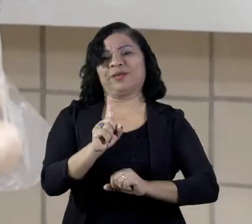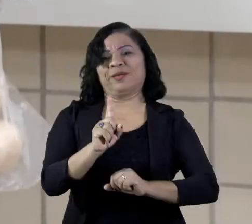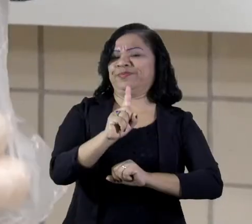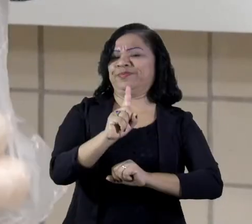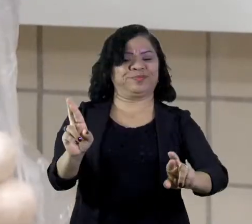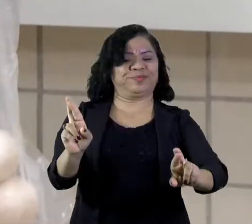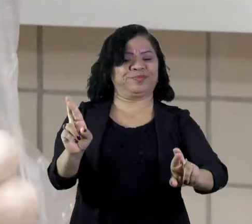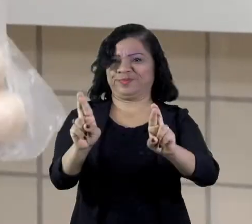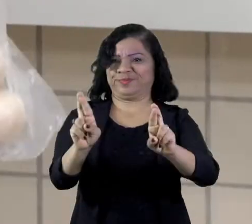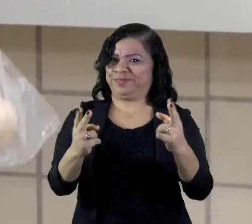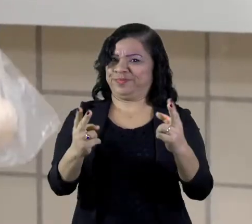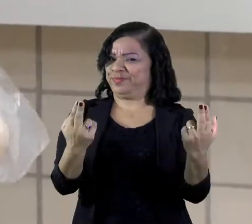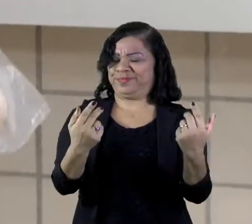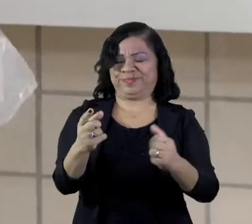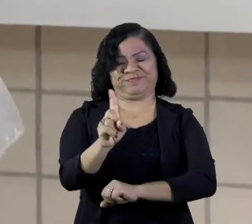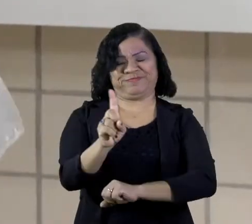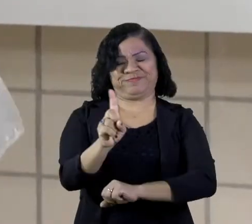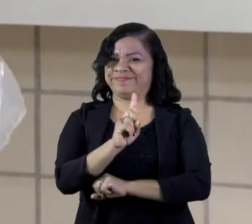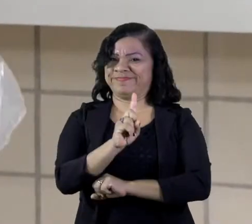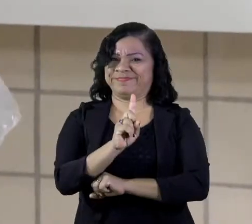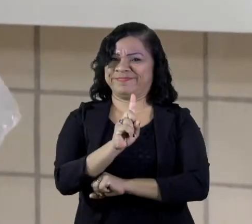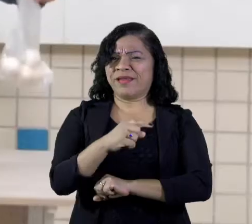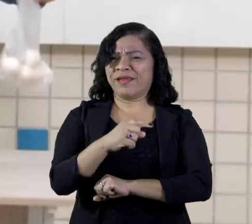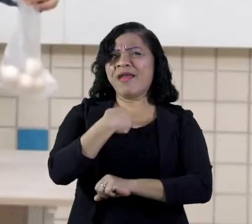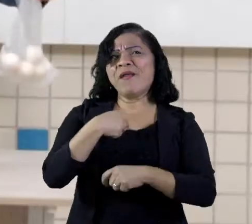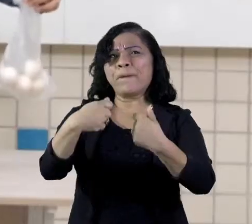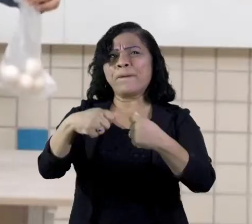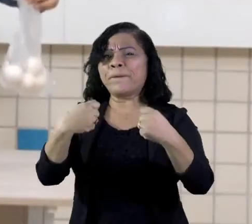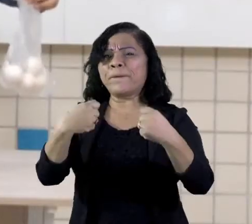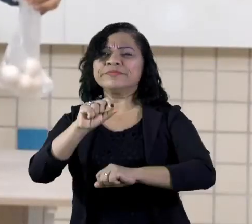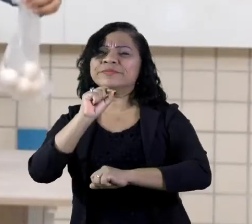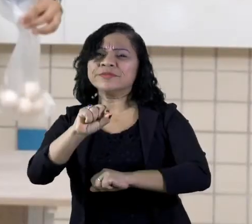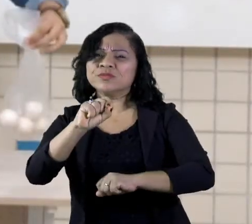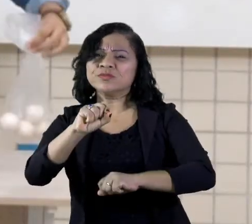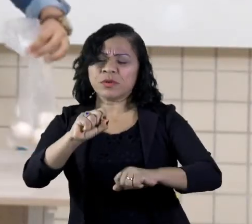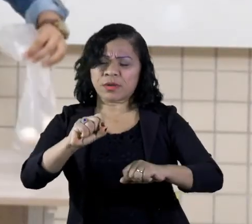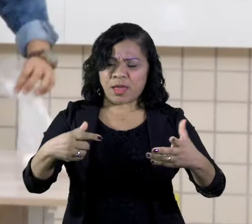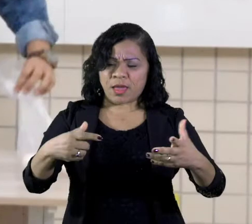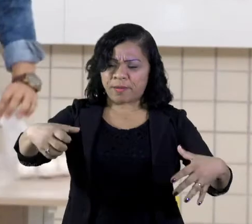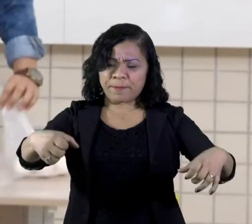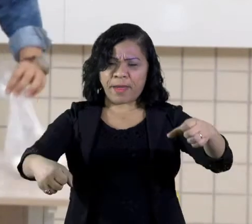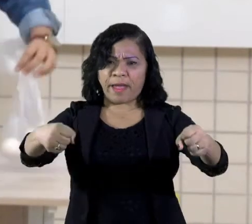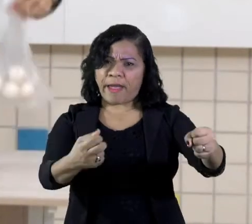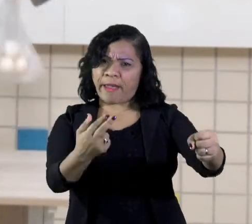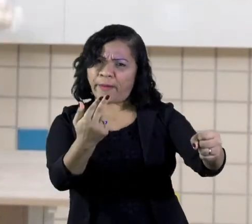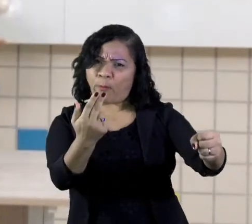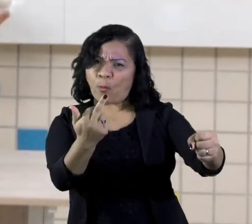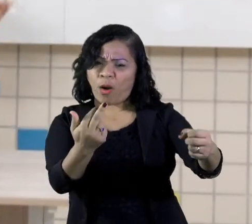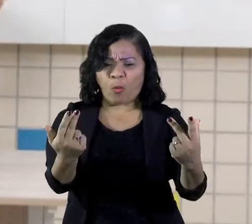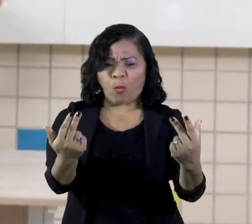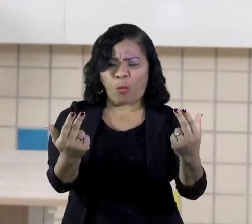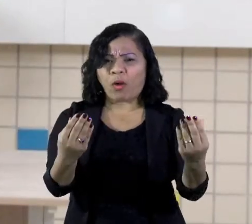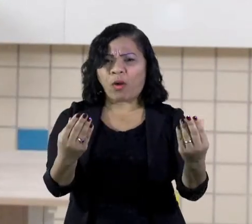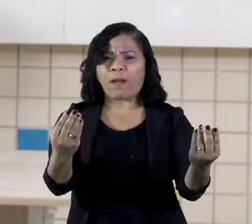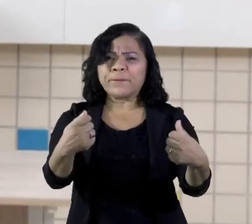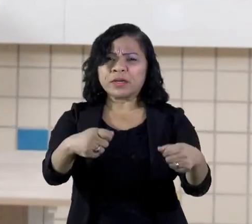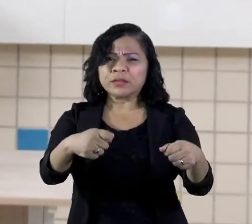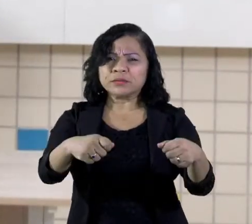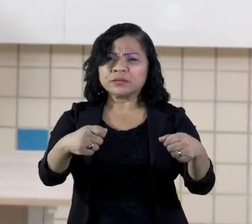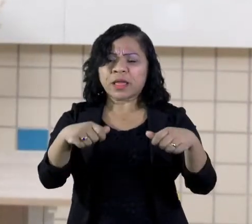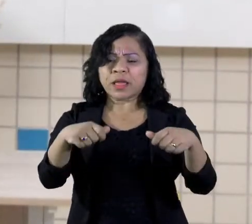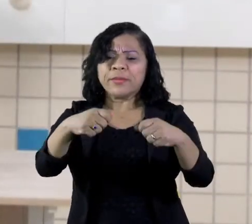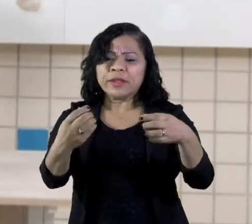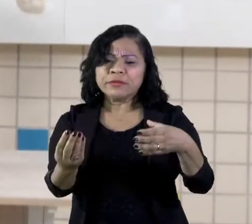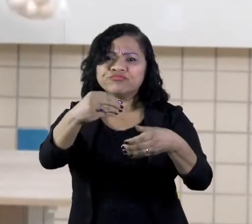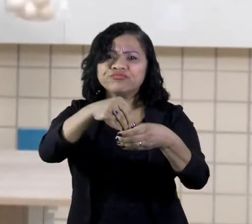relação de igualdade. O que eu preciso para que esses dois sacos tenham a mesma quantidade? Vamos lá. Eu precisaria acrescentar